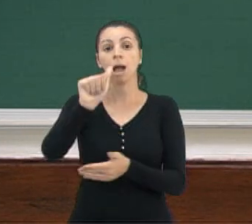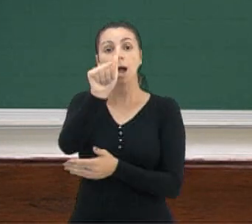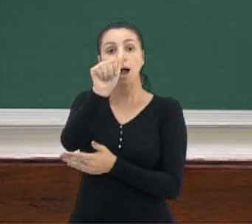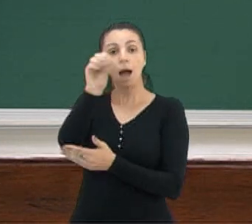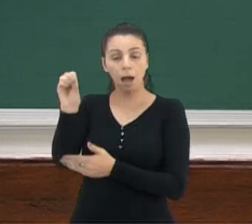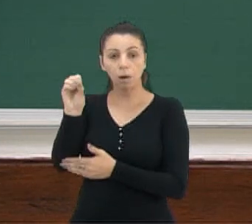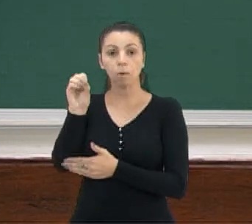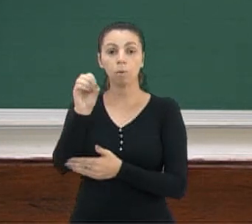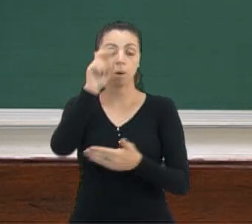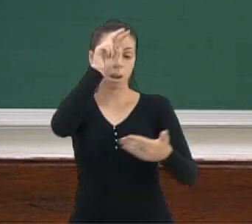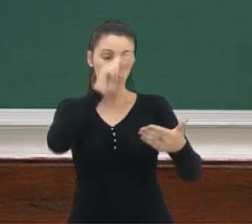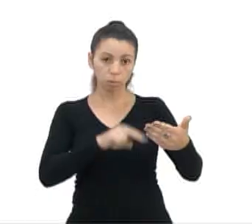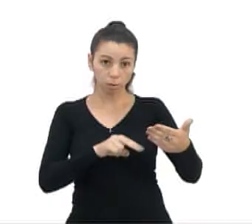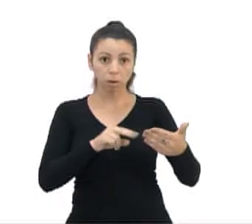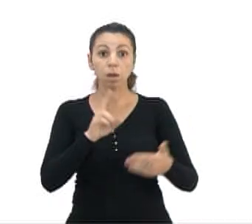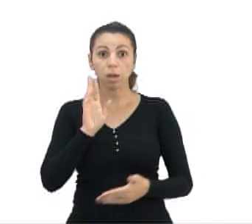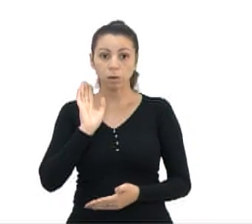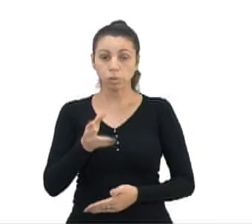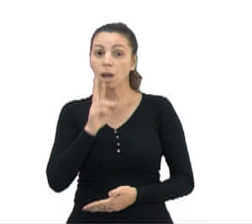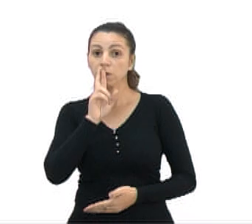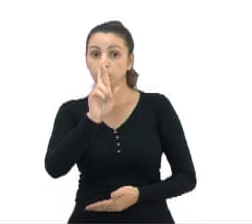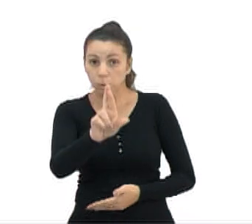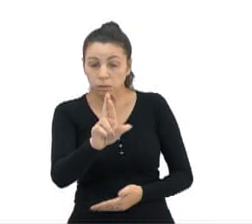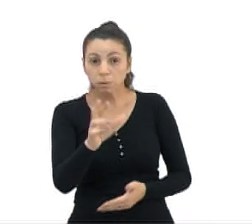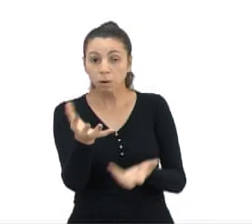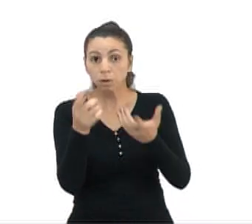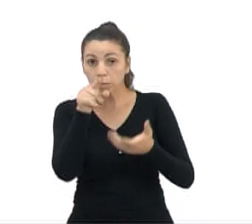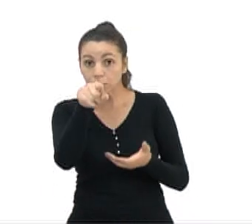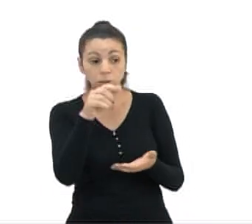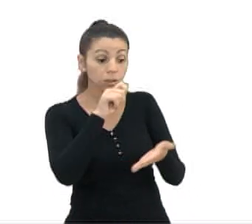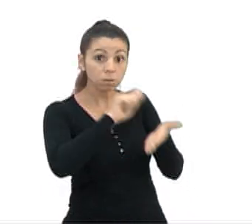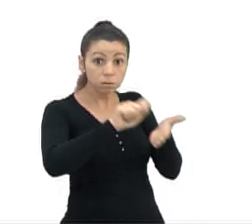quero que vocês escrevam isso, certo?